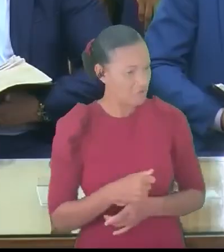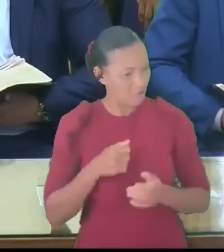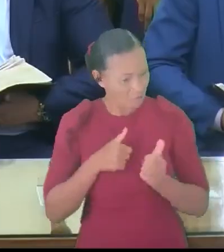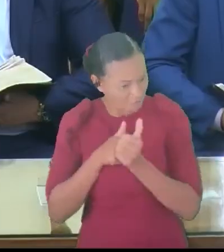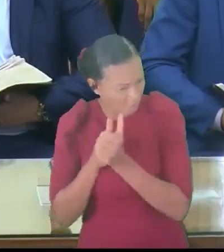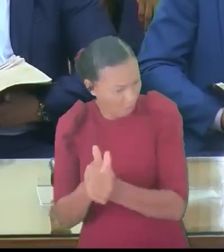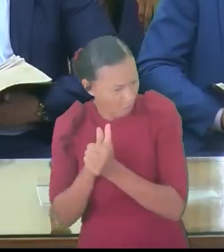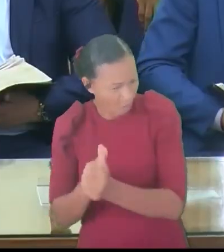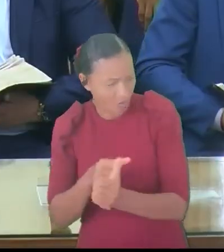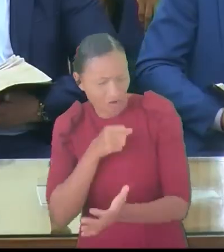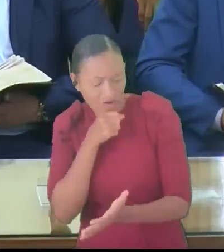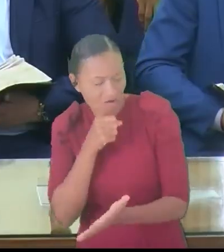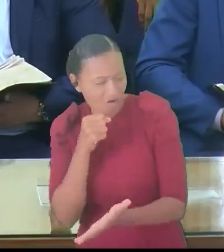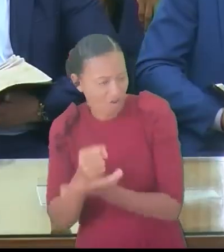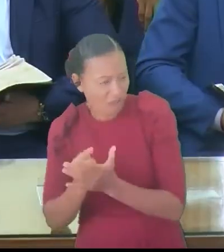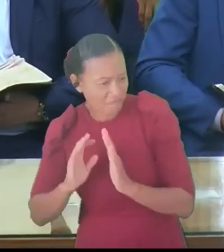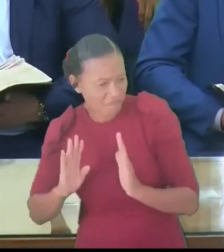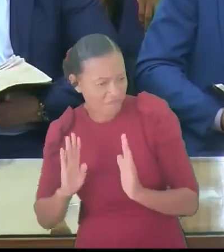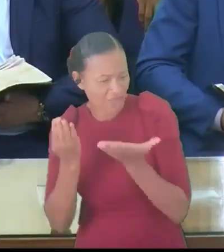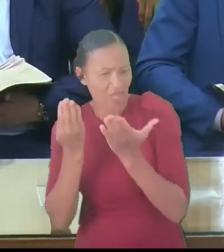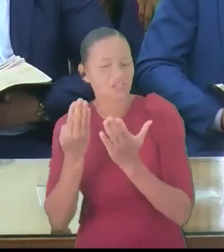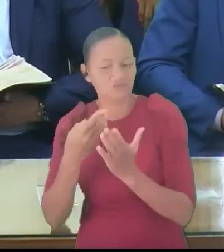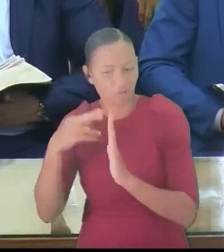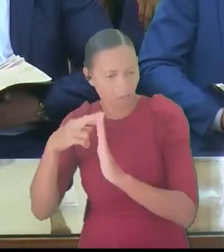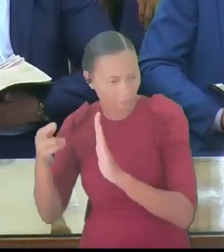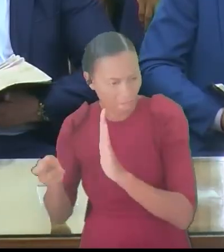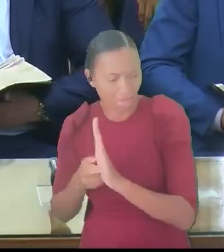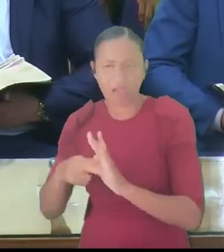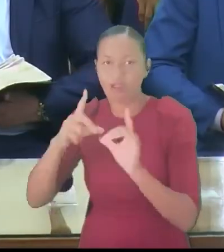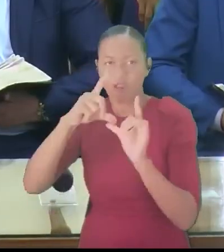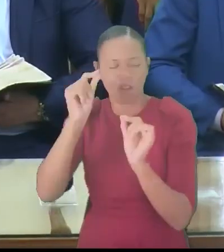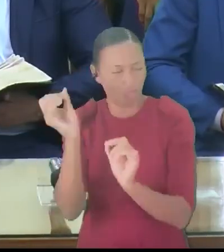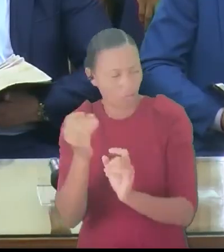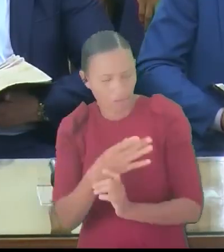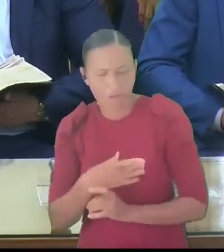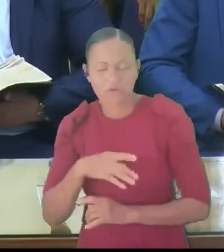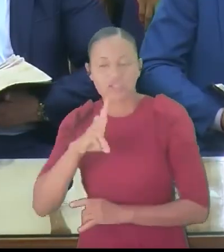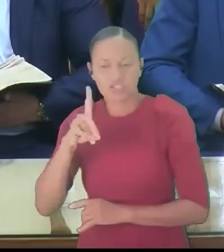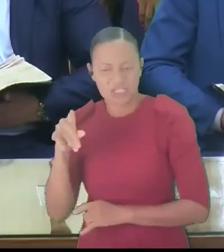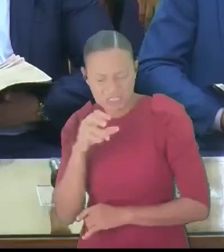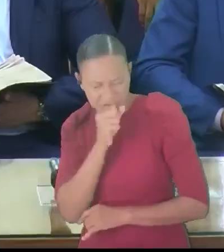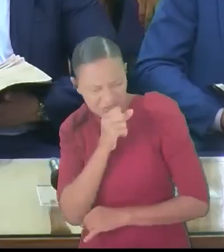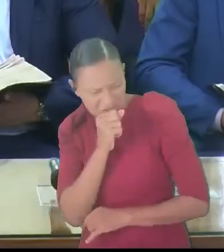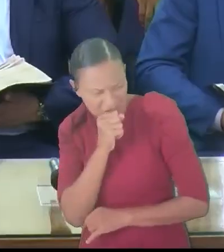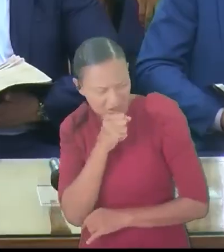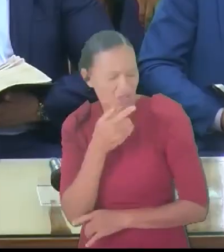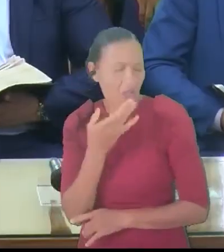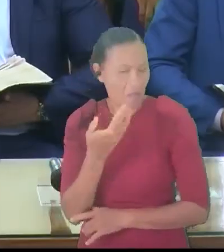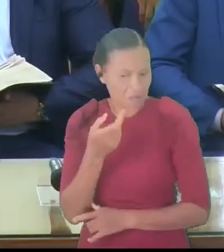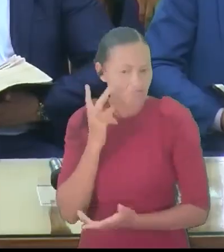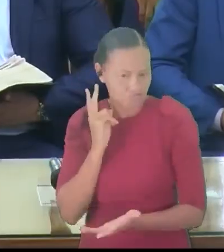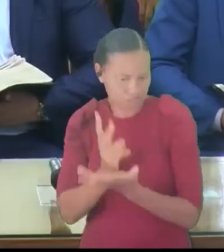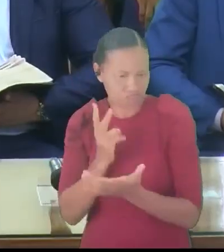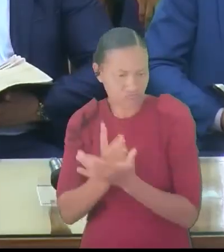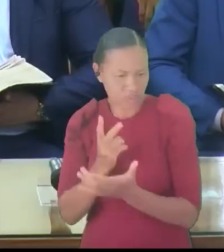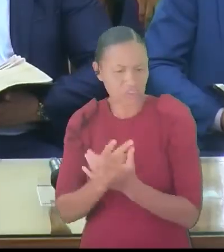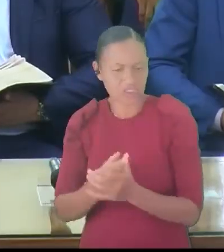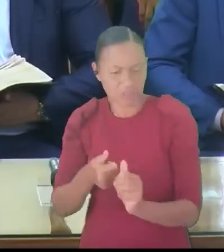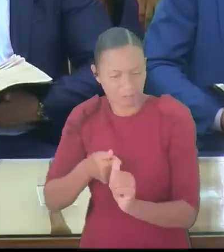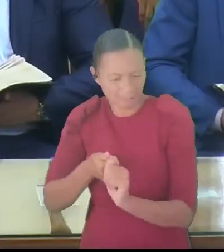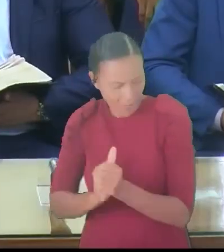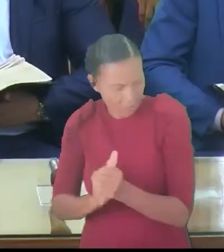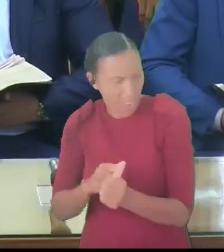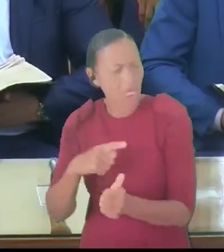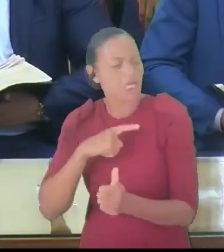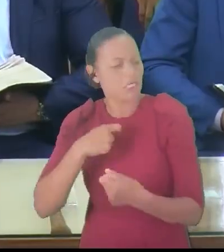Testamento, você tem que guardar as festas, você tem que guardar a lua nova, você tem que guardar sábado, você tem que guardar a circuncisão, você tem